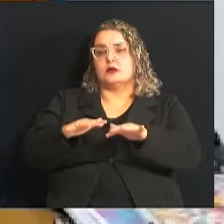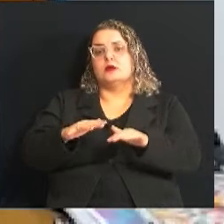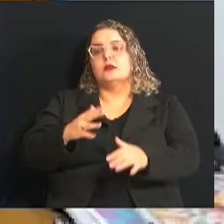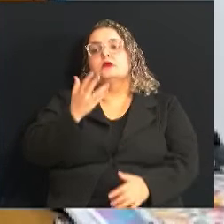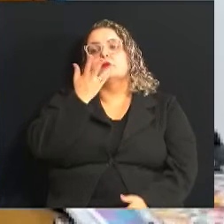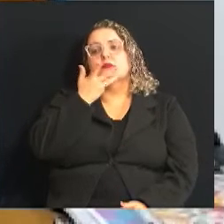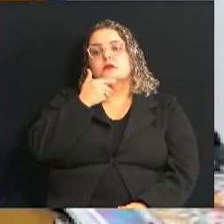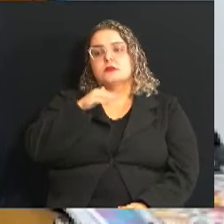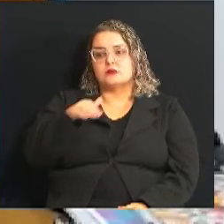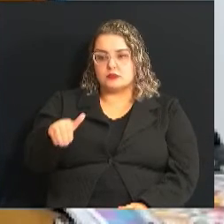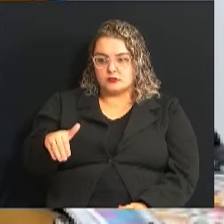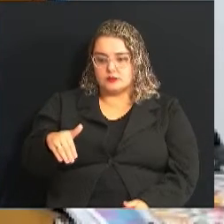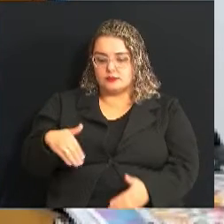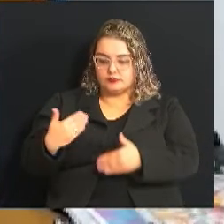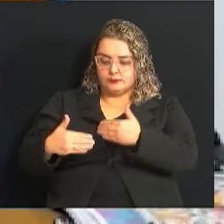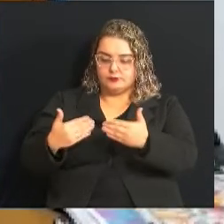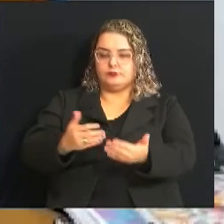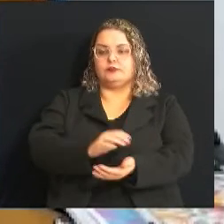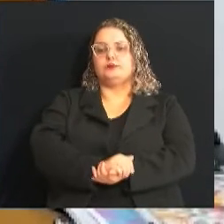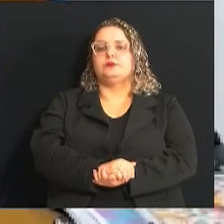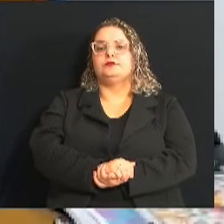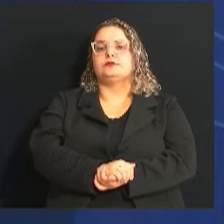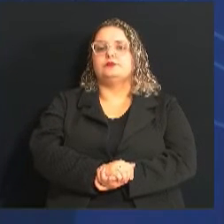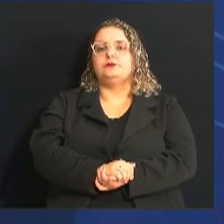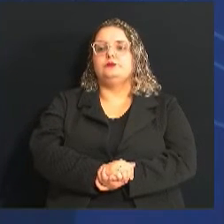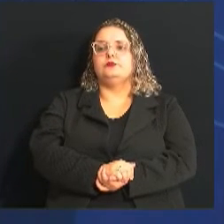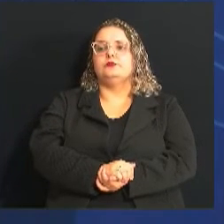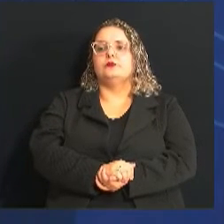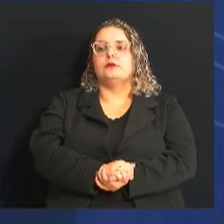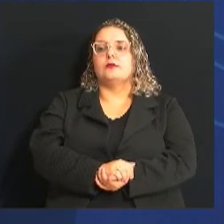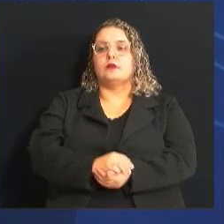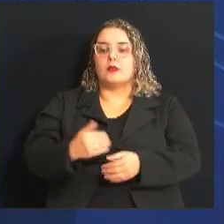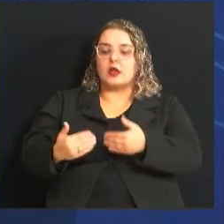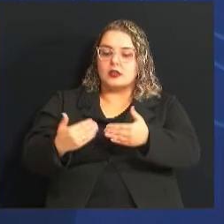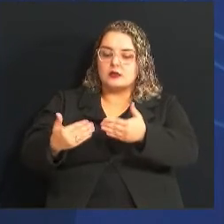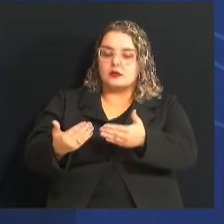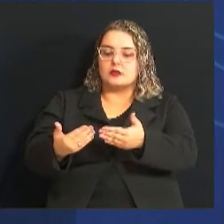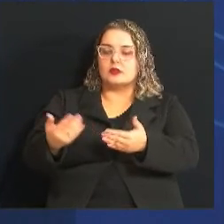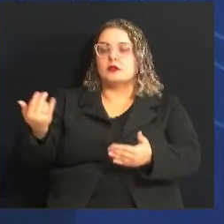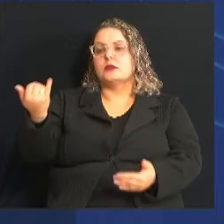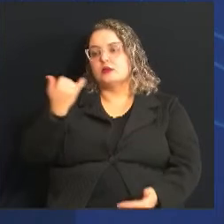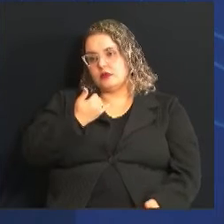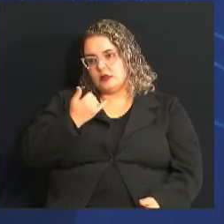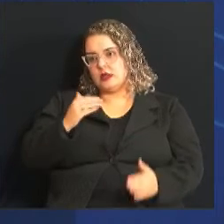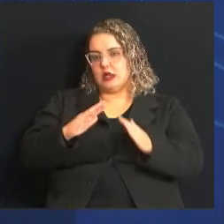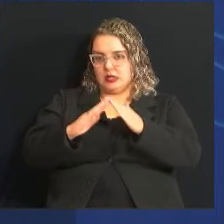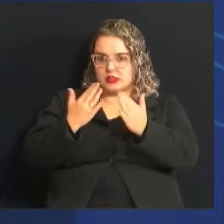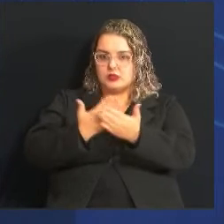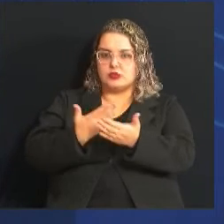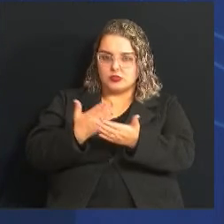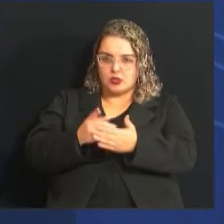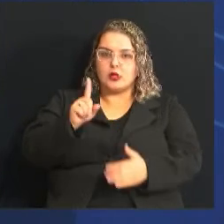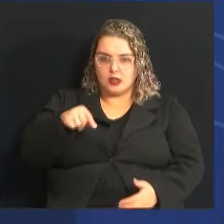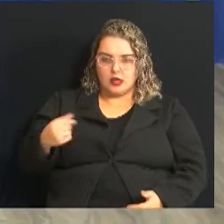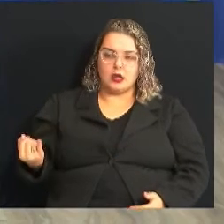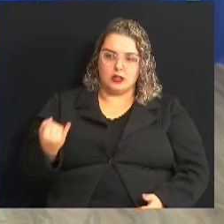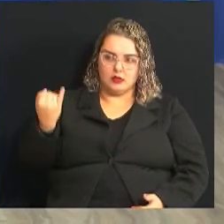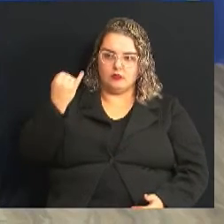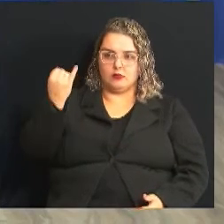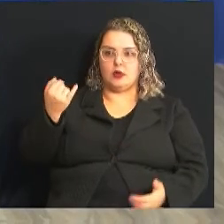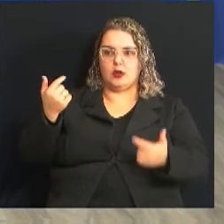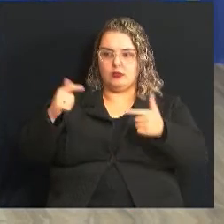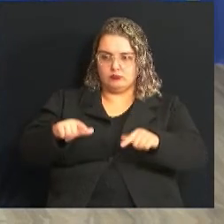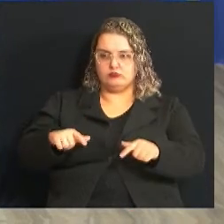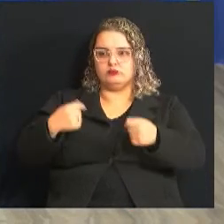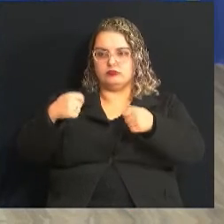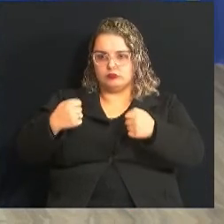em todo esse processo. Nesse processo que você citou, a escola também é importante? É um local que ela